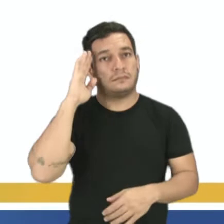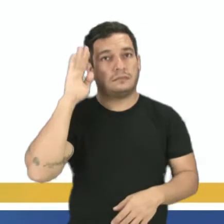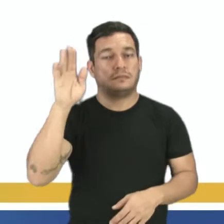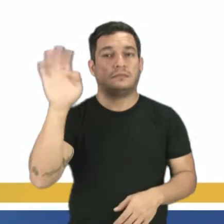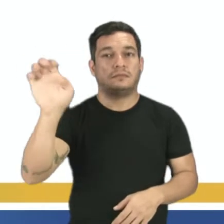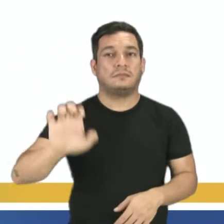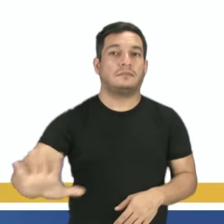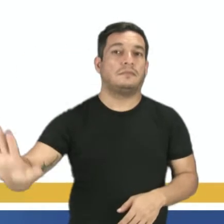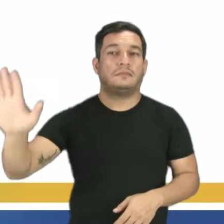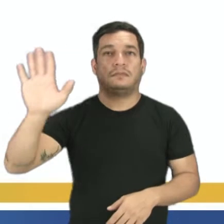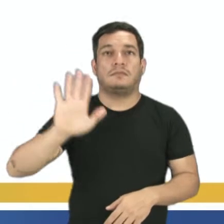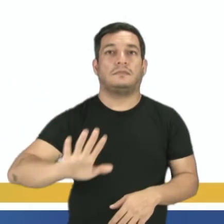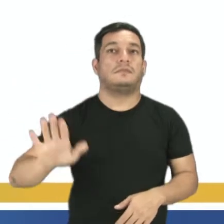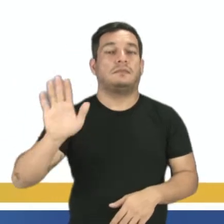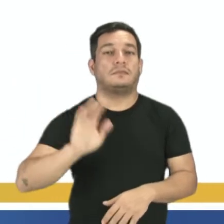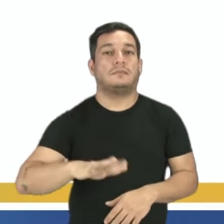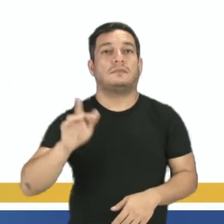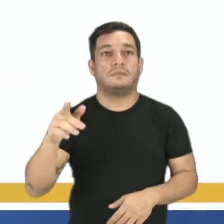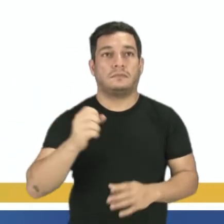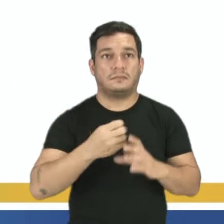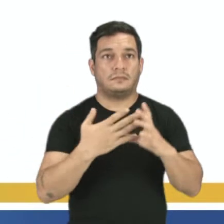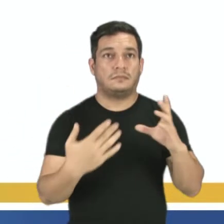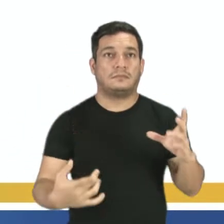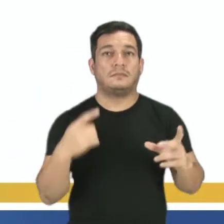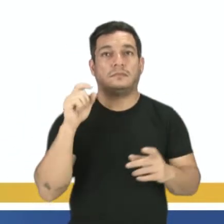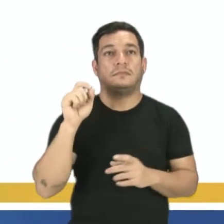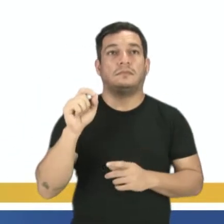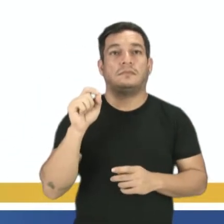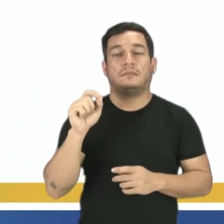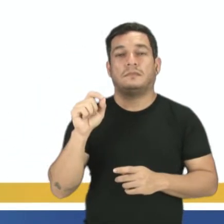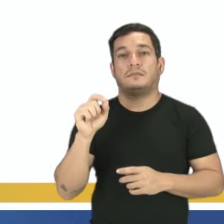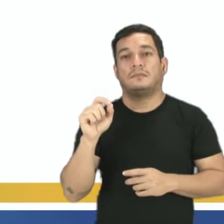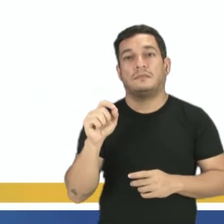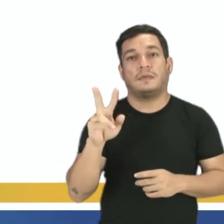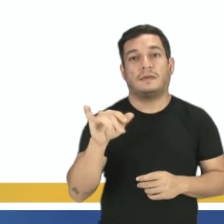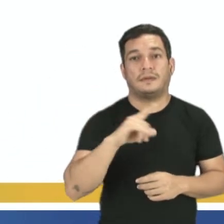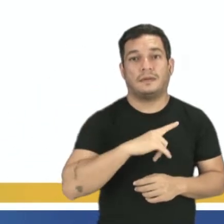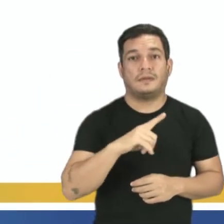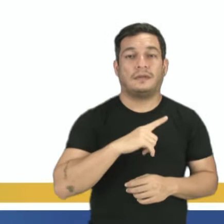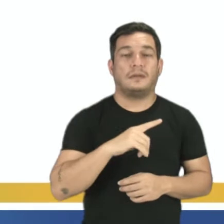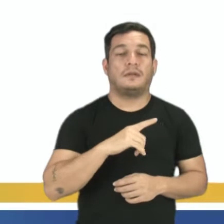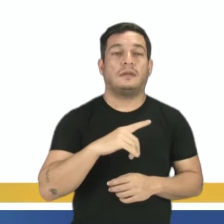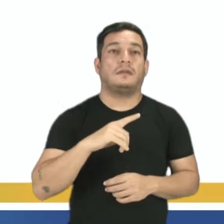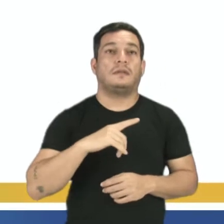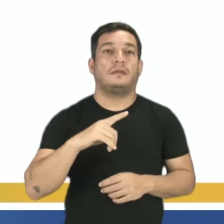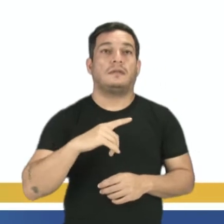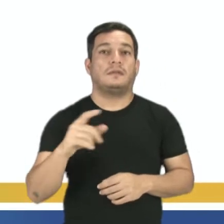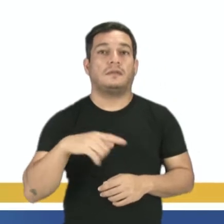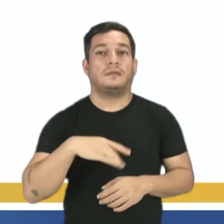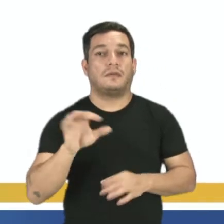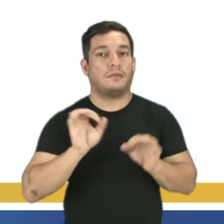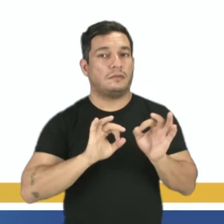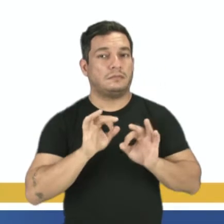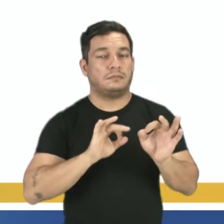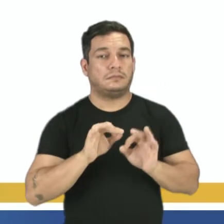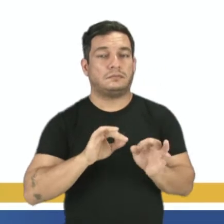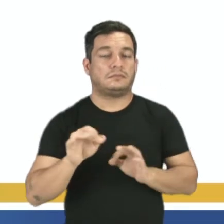principalmente na Europa, tá? Então uma das características que vai ter, né, esse